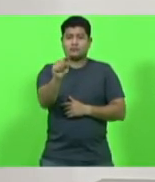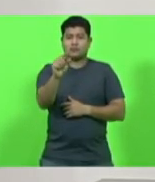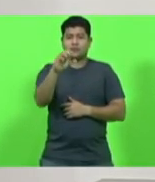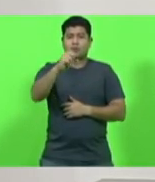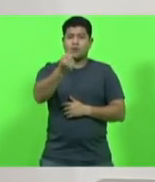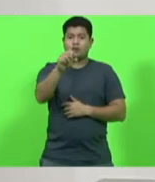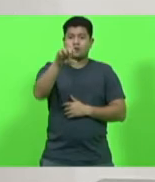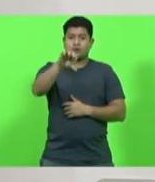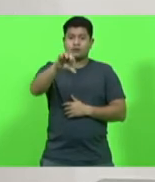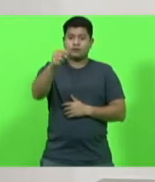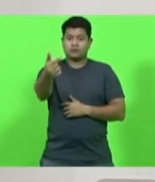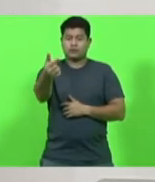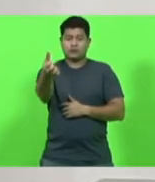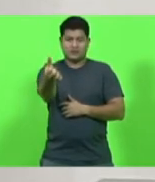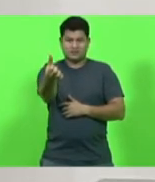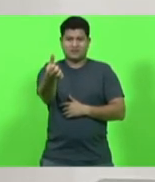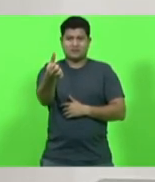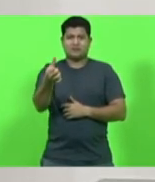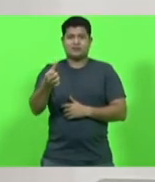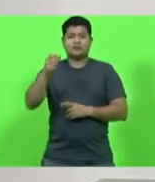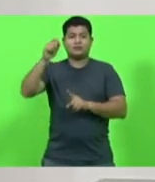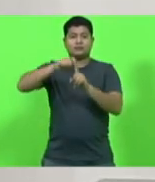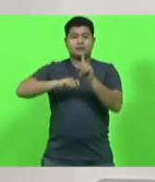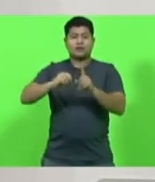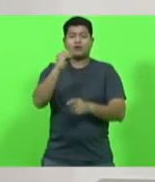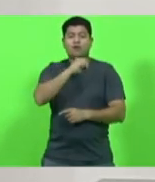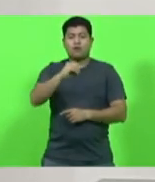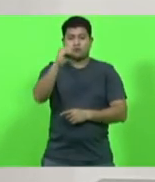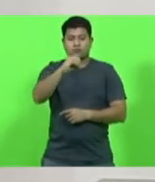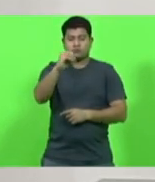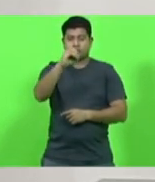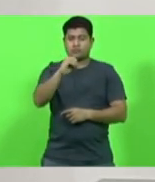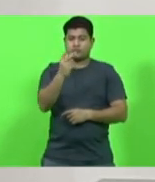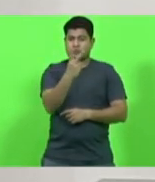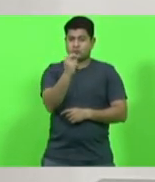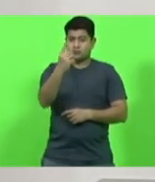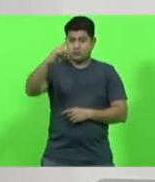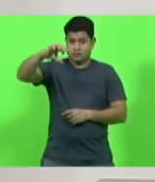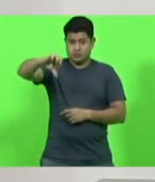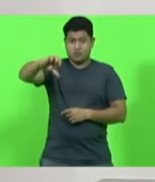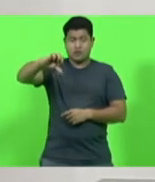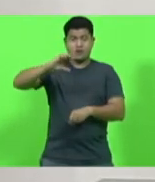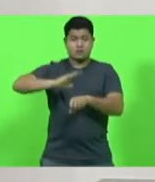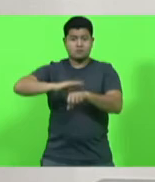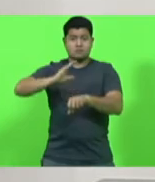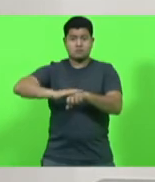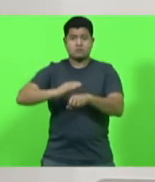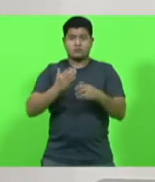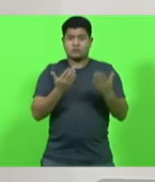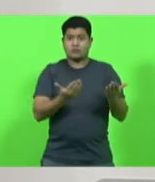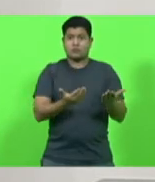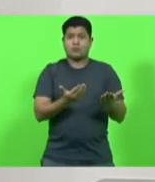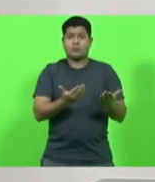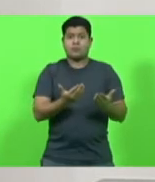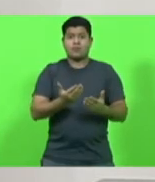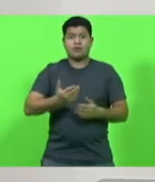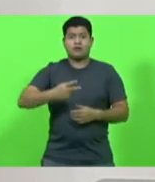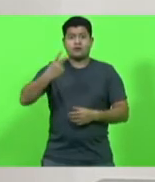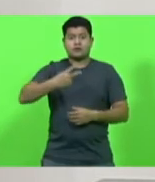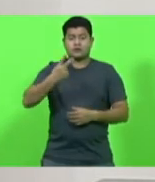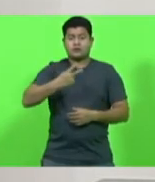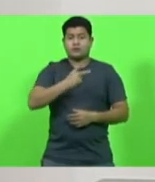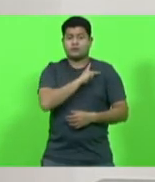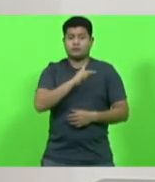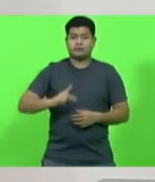13.896, de outubro de 2019, sancionada pelo, na época, então, vice-presidente da República,